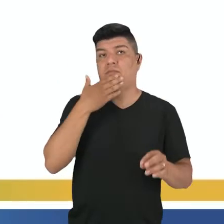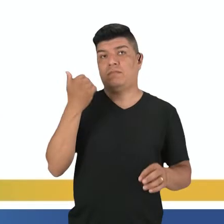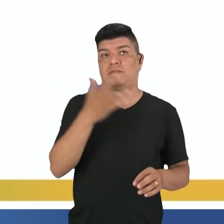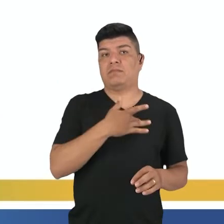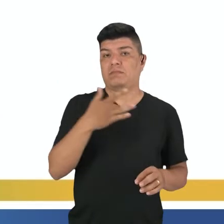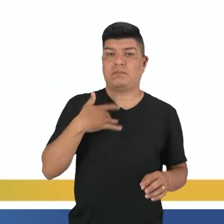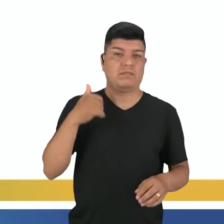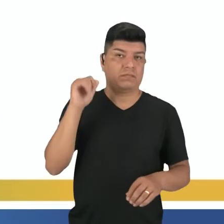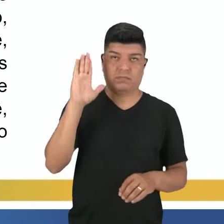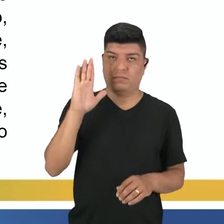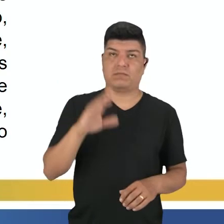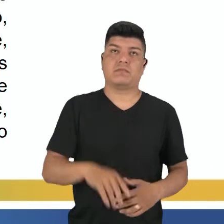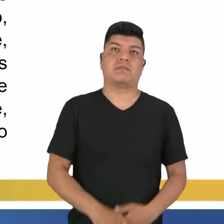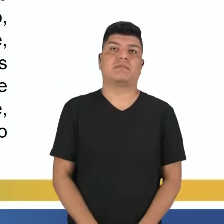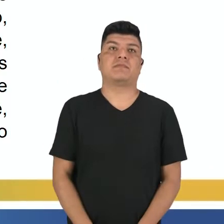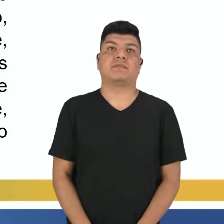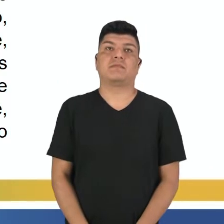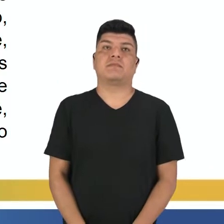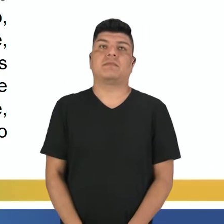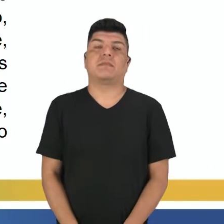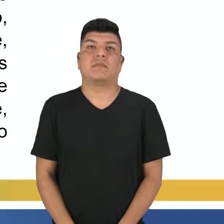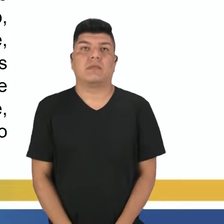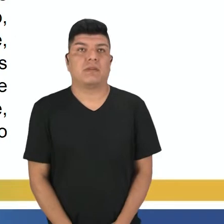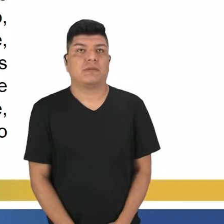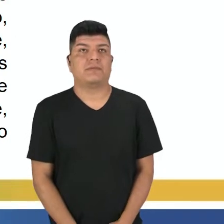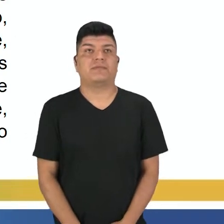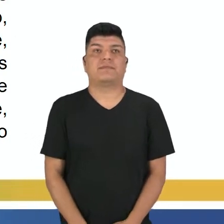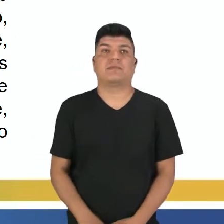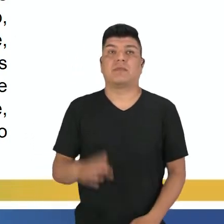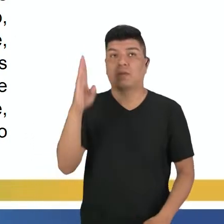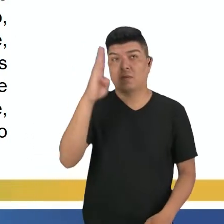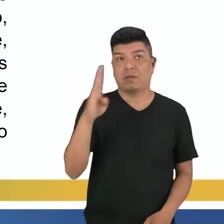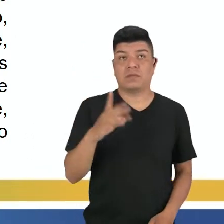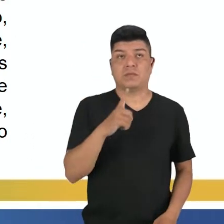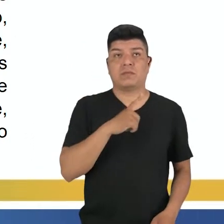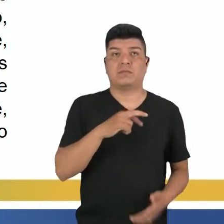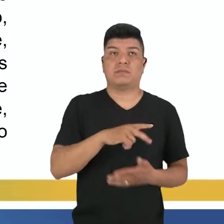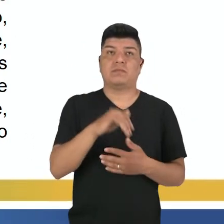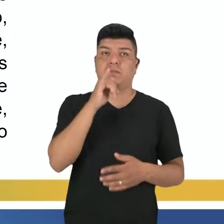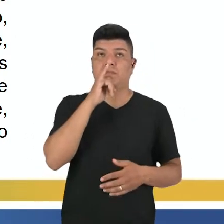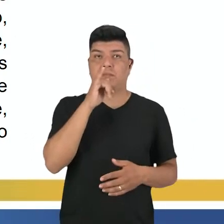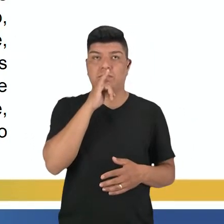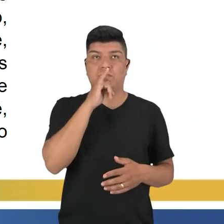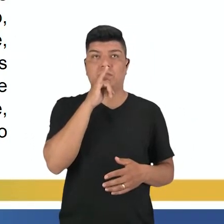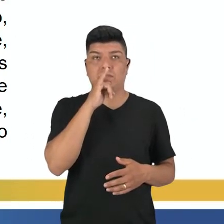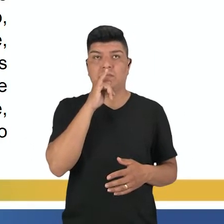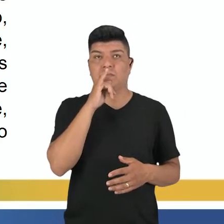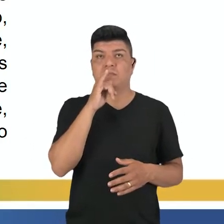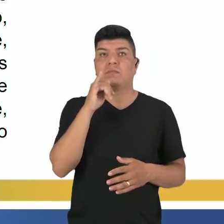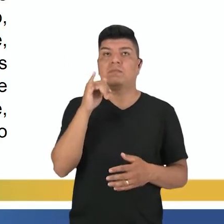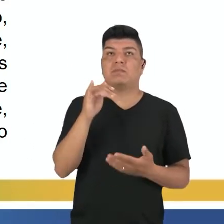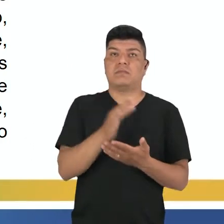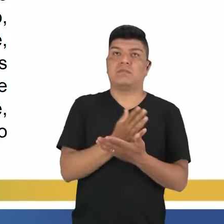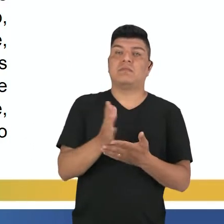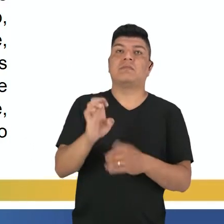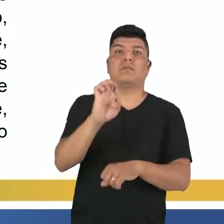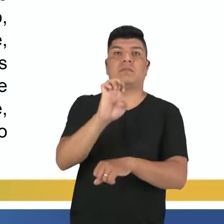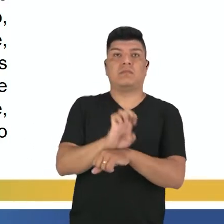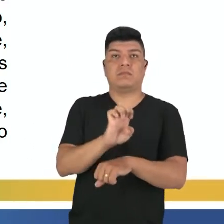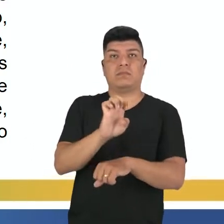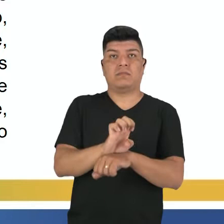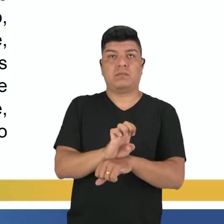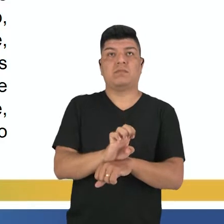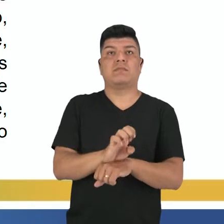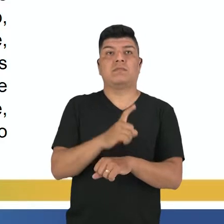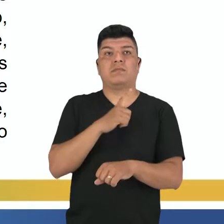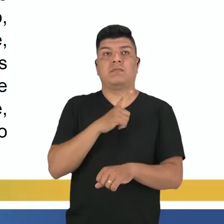criança que é mais saudável. Bom, no Brasil nós temos alguns exemplos, né, desses fatores determinantes,